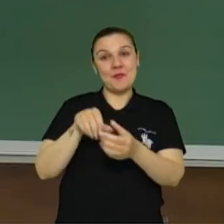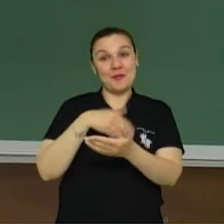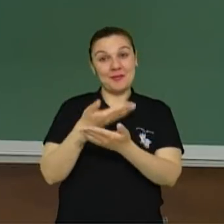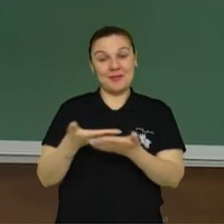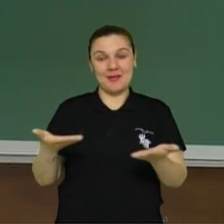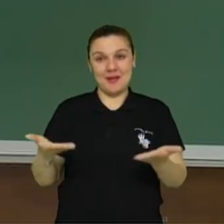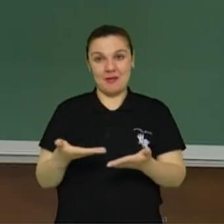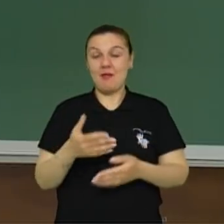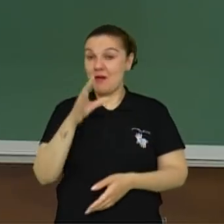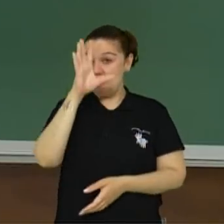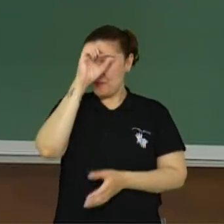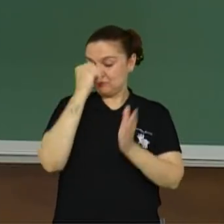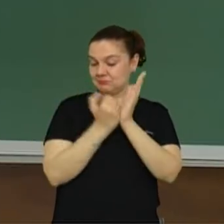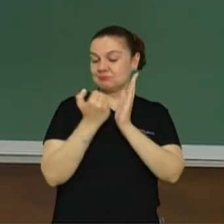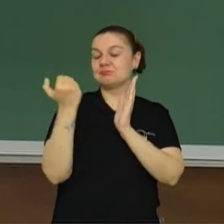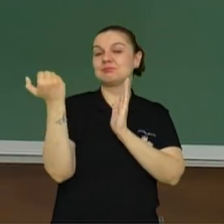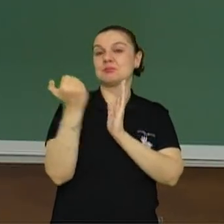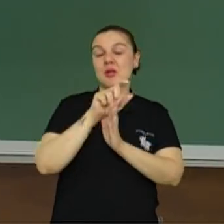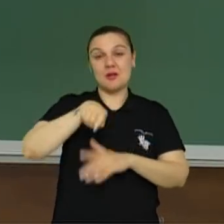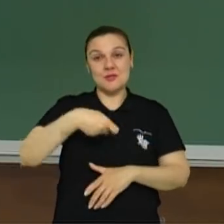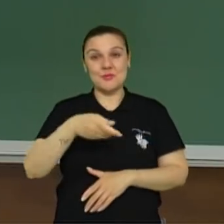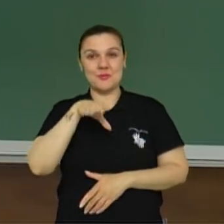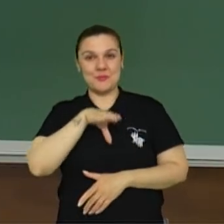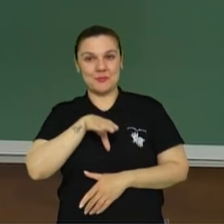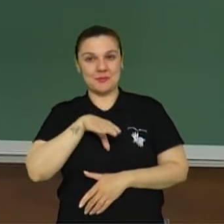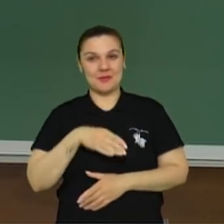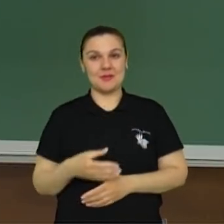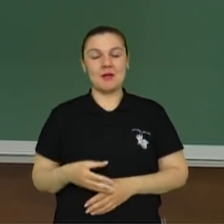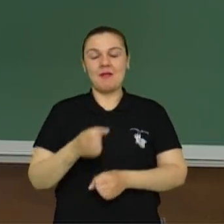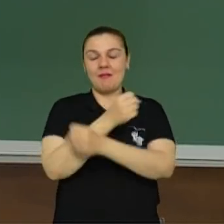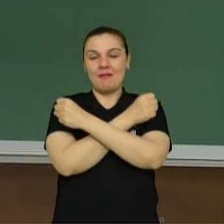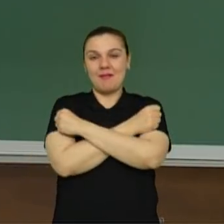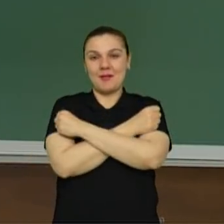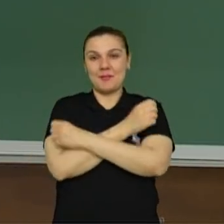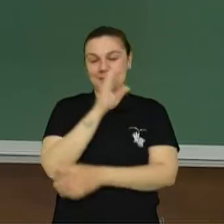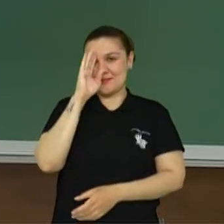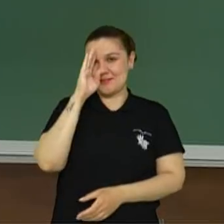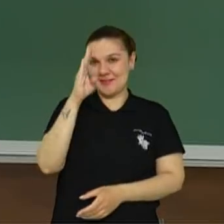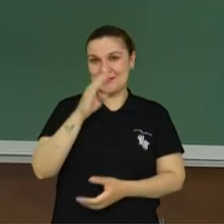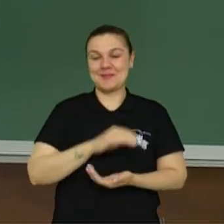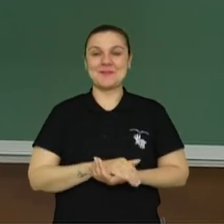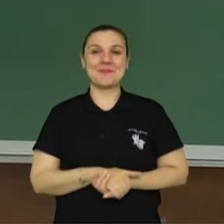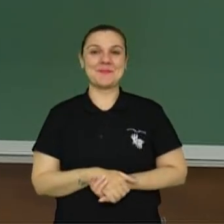até agora e aprenderam bastante sobre língua portuguesa. Um grande abraço e até